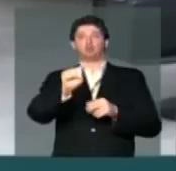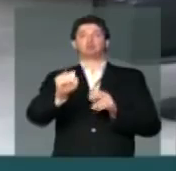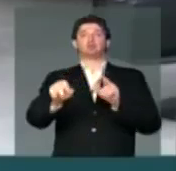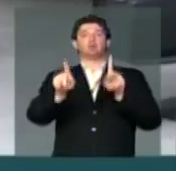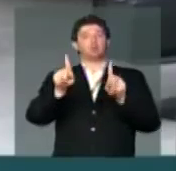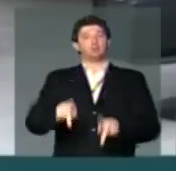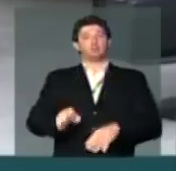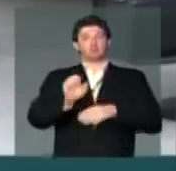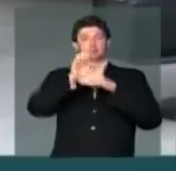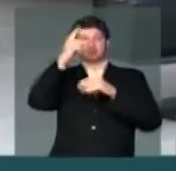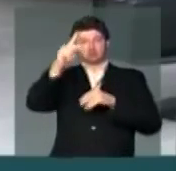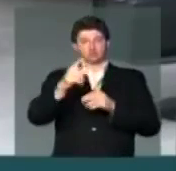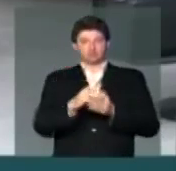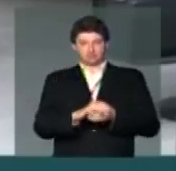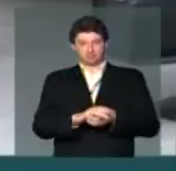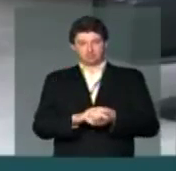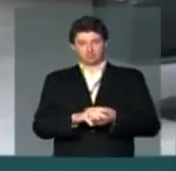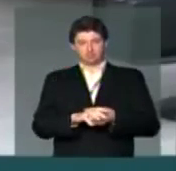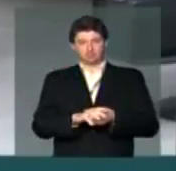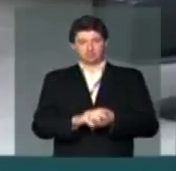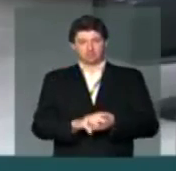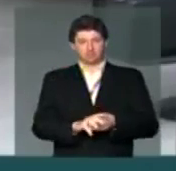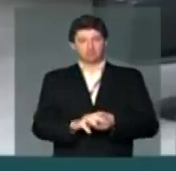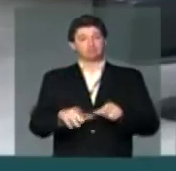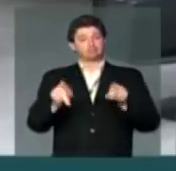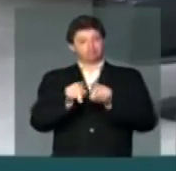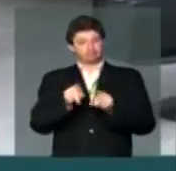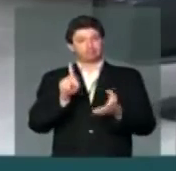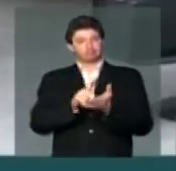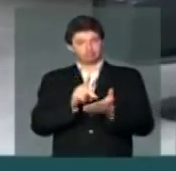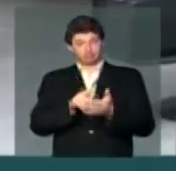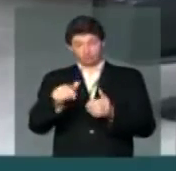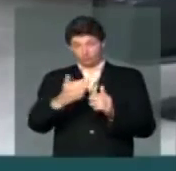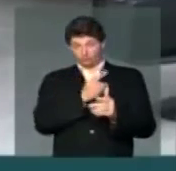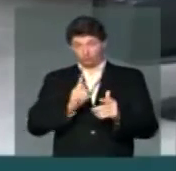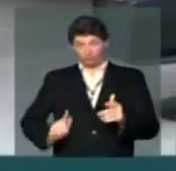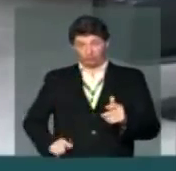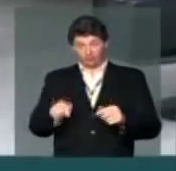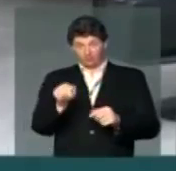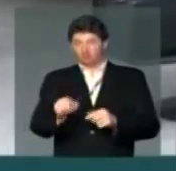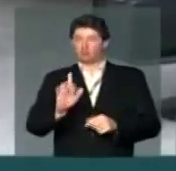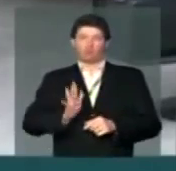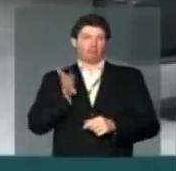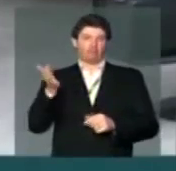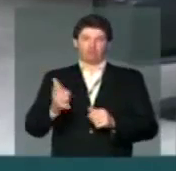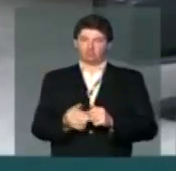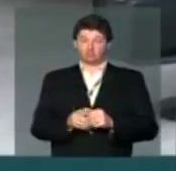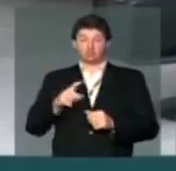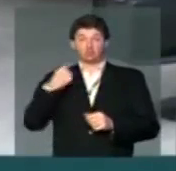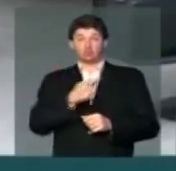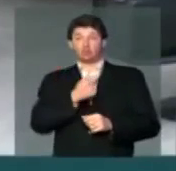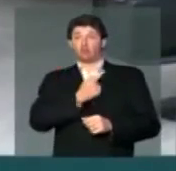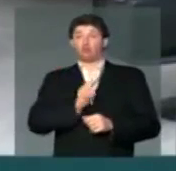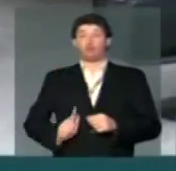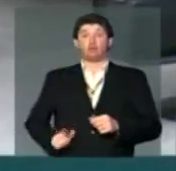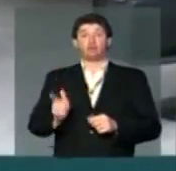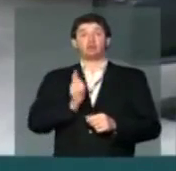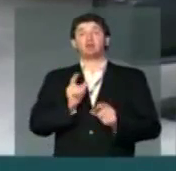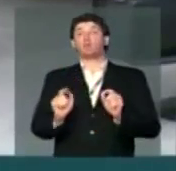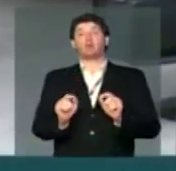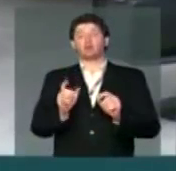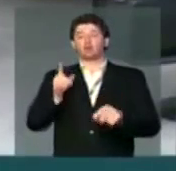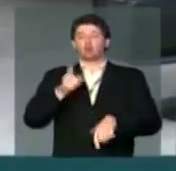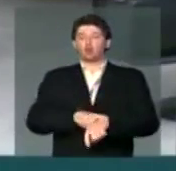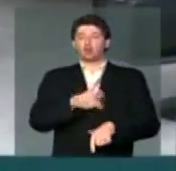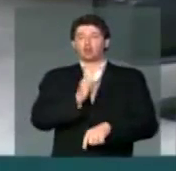o povo do seu estado, o povo de Alagoas. É verdade o que Vossa Excelência diz, esse governo que aí está é um desastre. Nós temos um governo que traz a